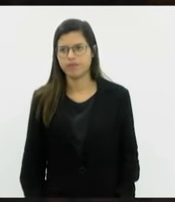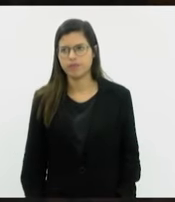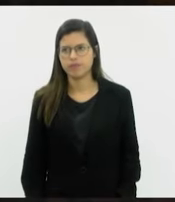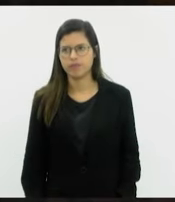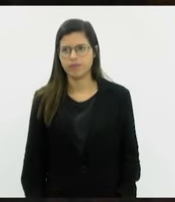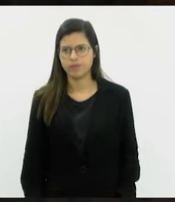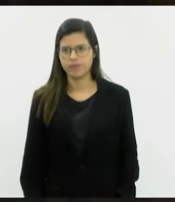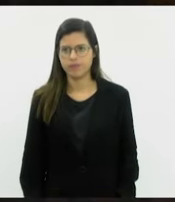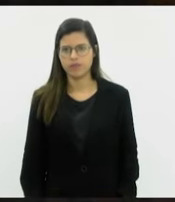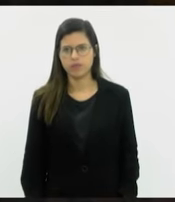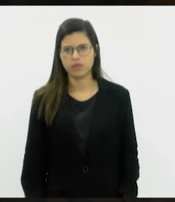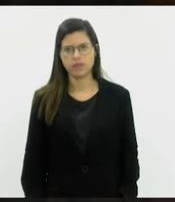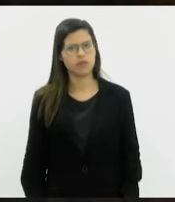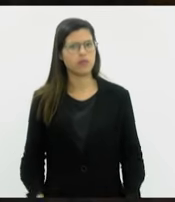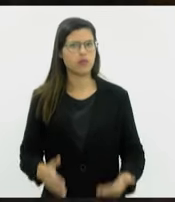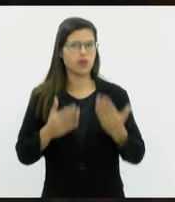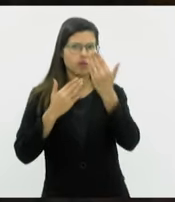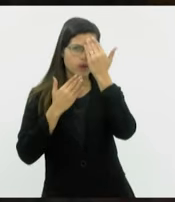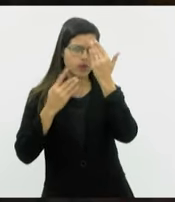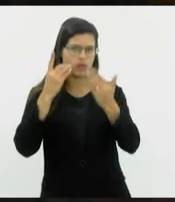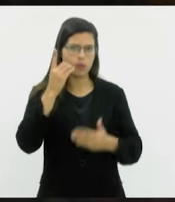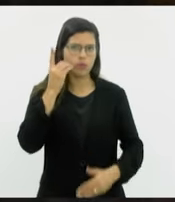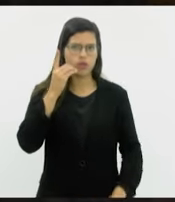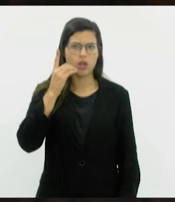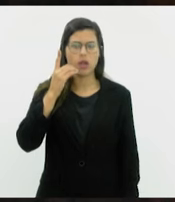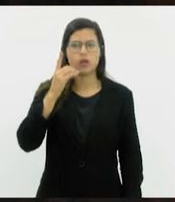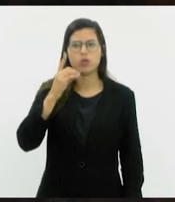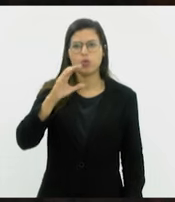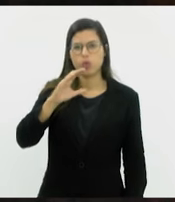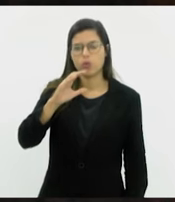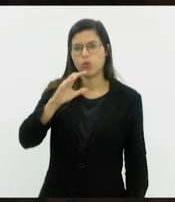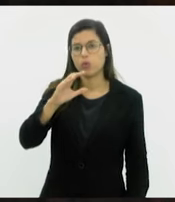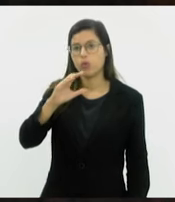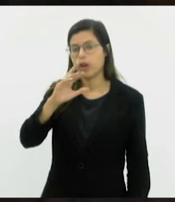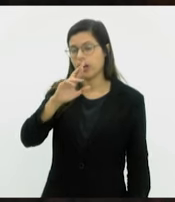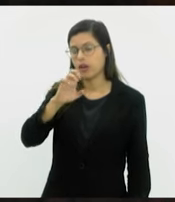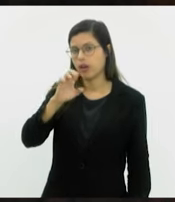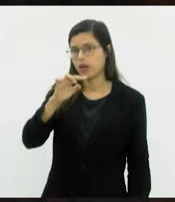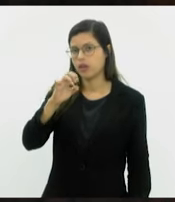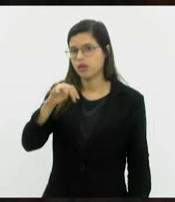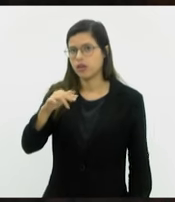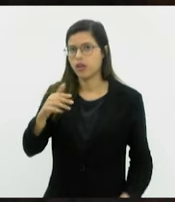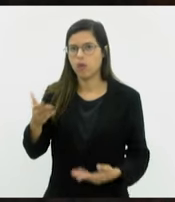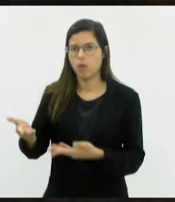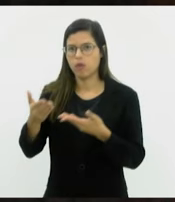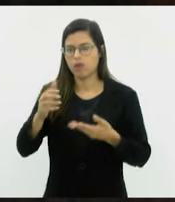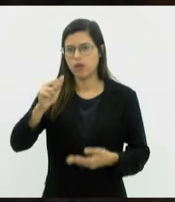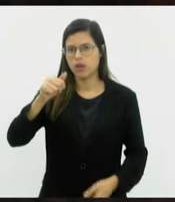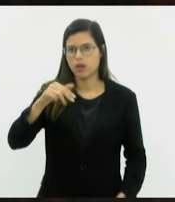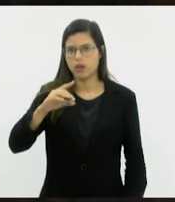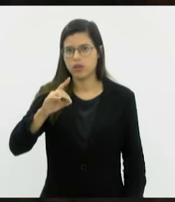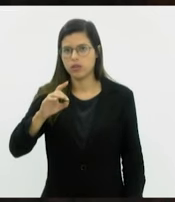Obrigado, deputado Jordi. Queria convidar o deputado Anderson Moraes, se pudesse assumir a presidência, para